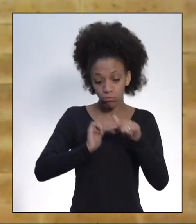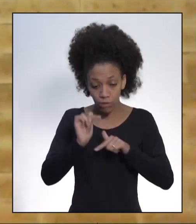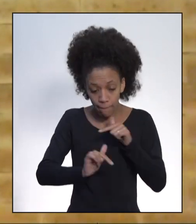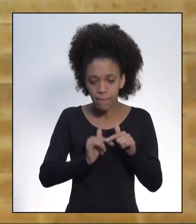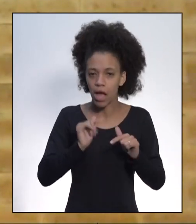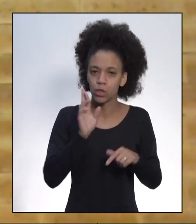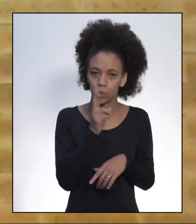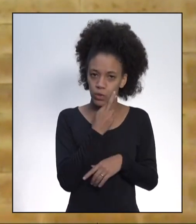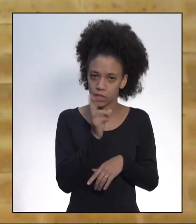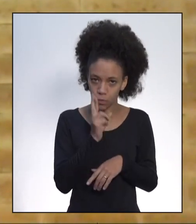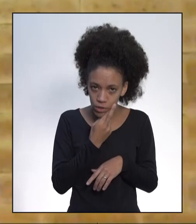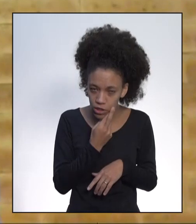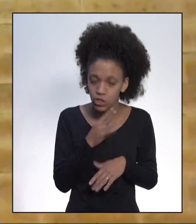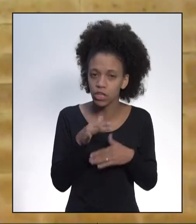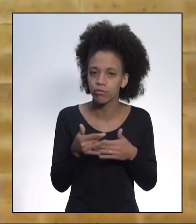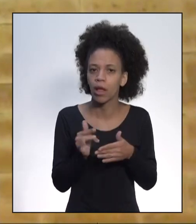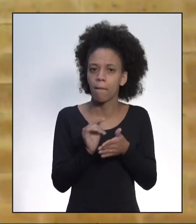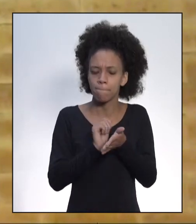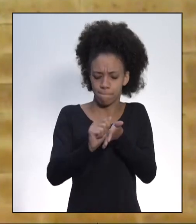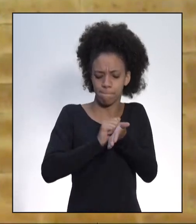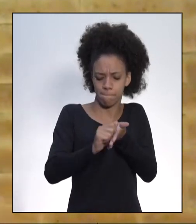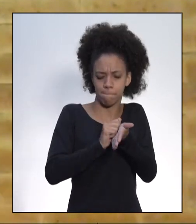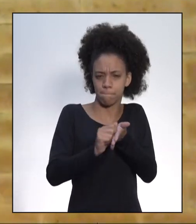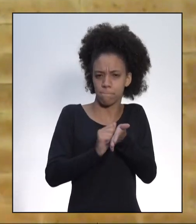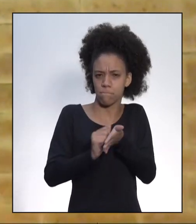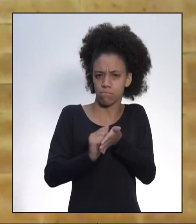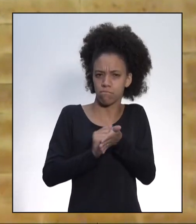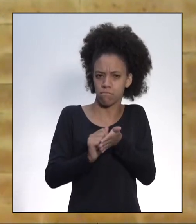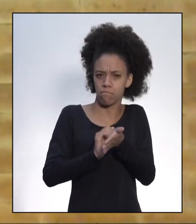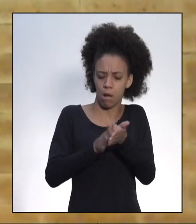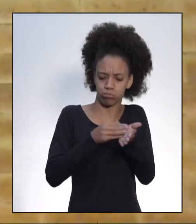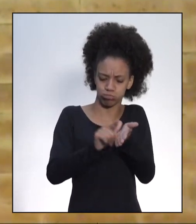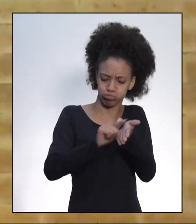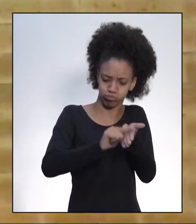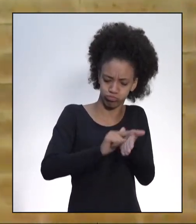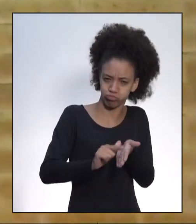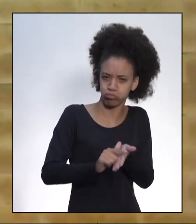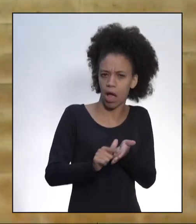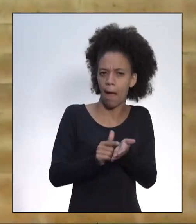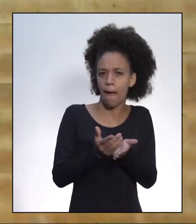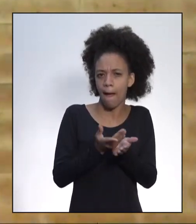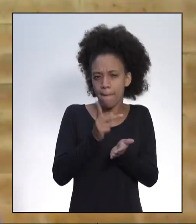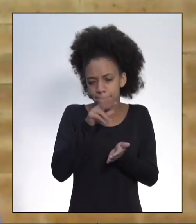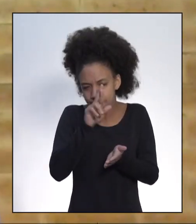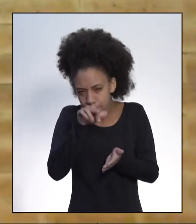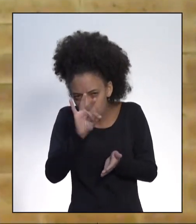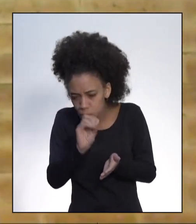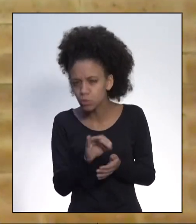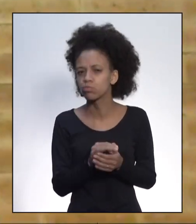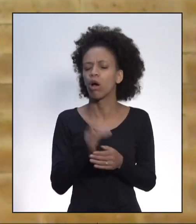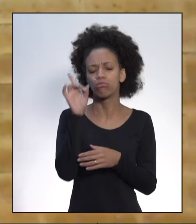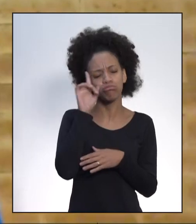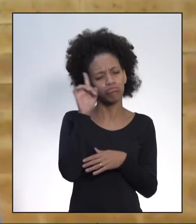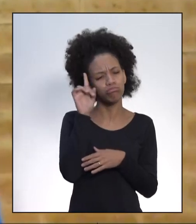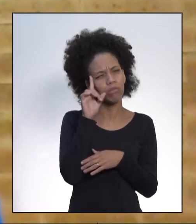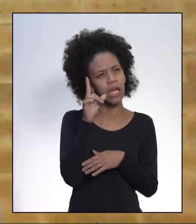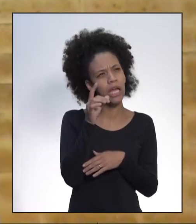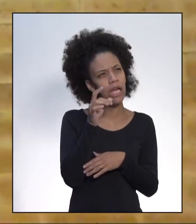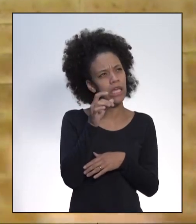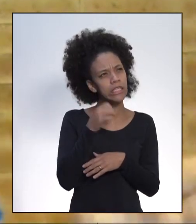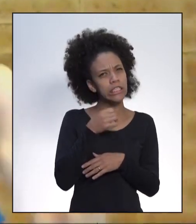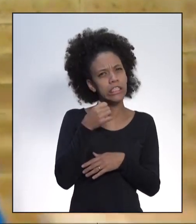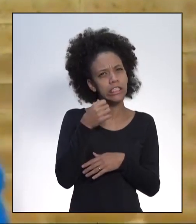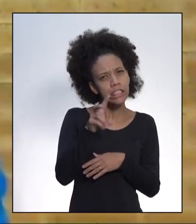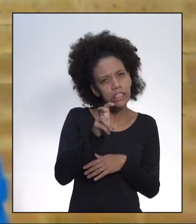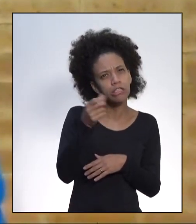restaurante, lavando o prato. Então, foi um dos meus primeiros empregos que eu tive lá. Eu ia para o restaurante todo dia, trabalhava 5, 6 dias por semana,